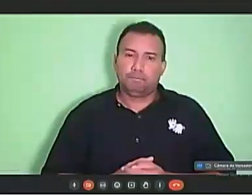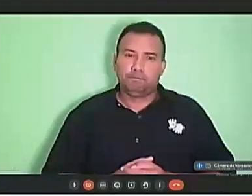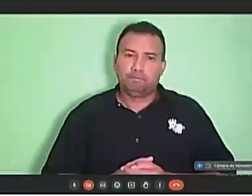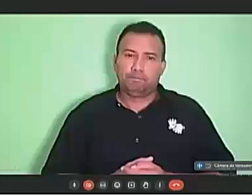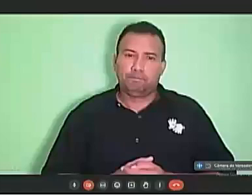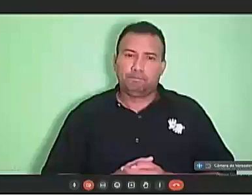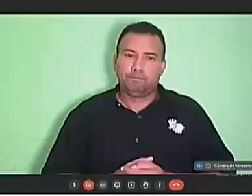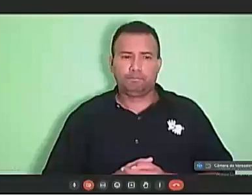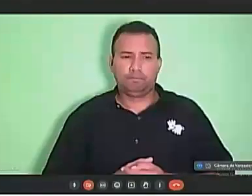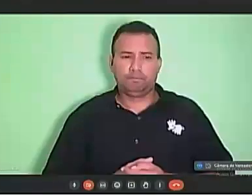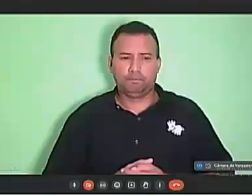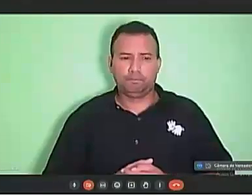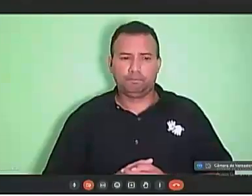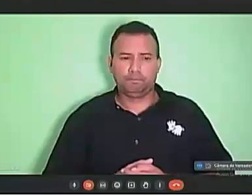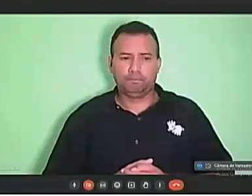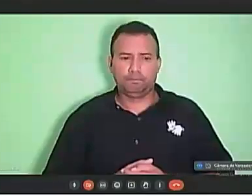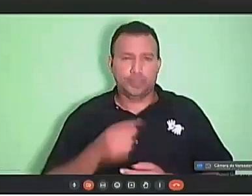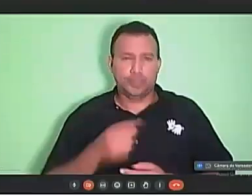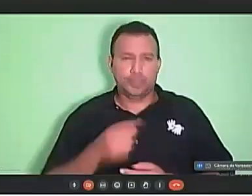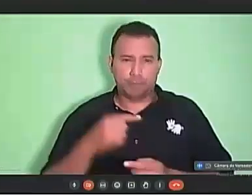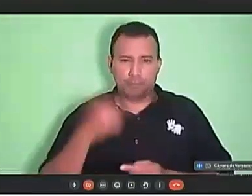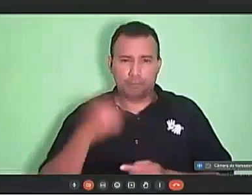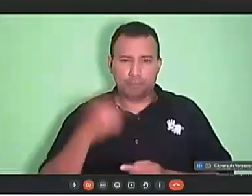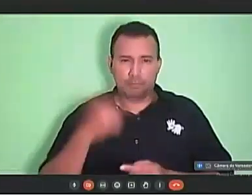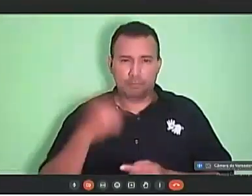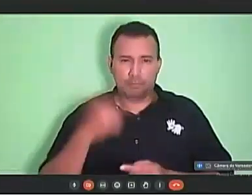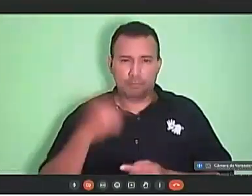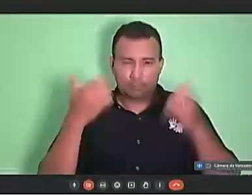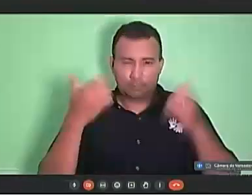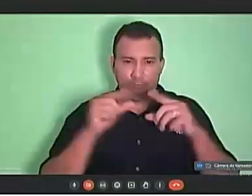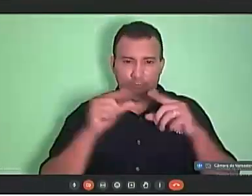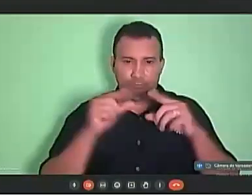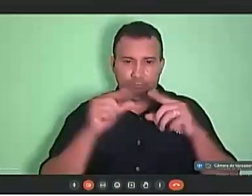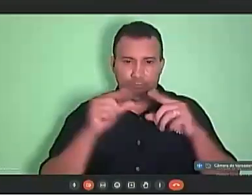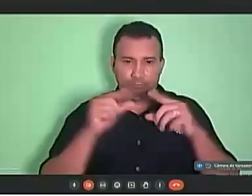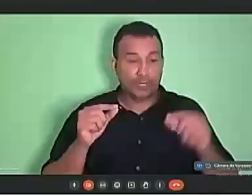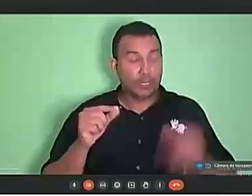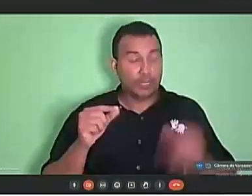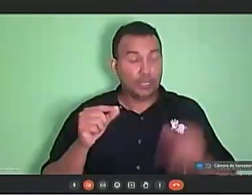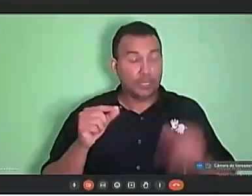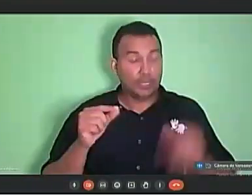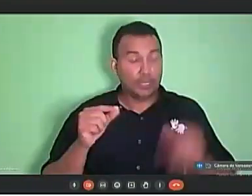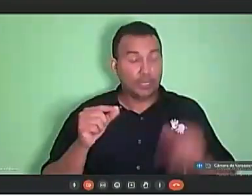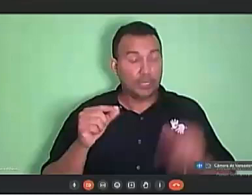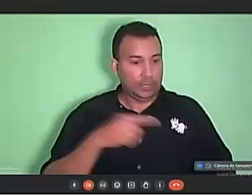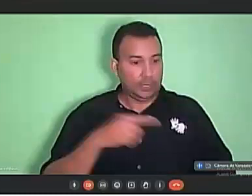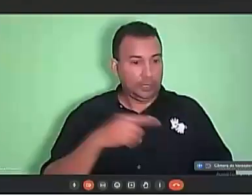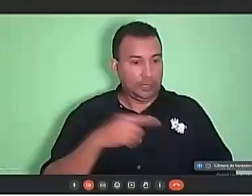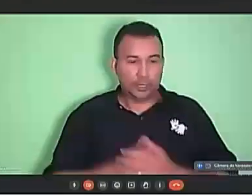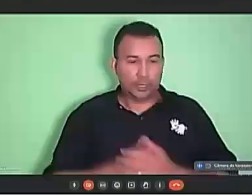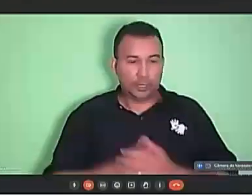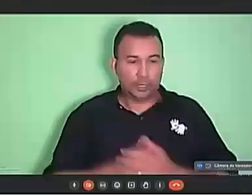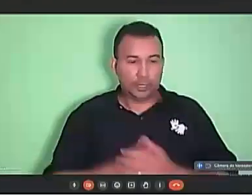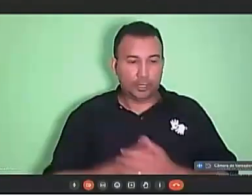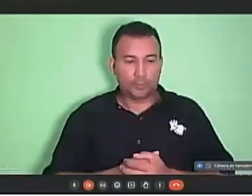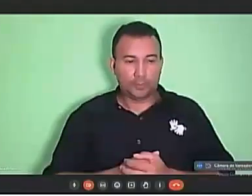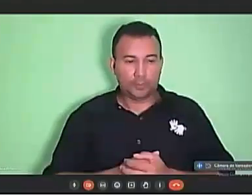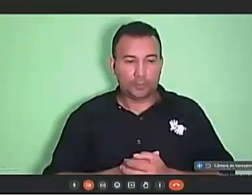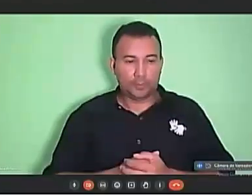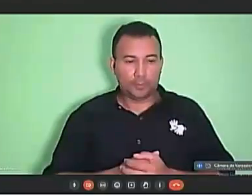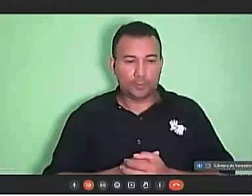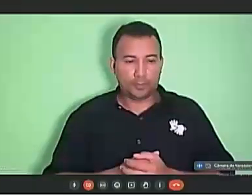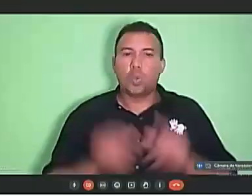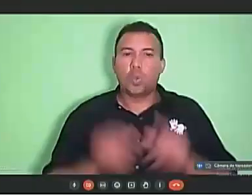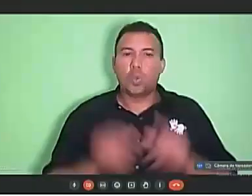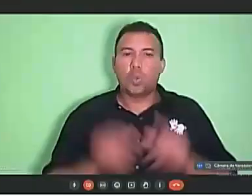Tem muita coisa para falar ainda. Uma das primeiras questões que surgem é o que a corredeira de Porto